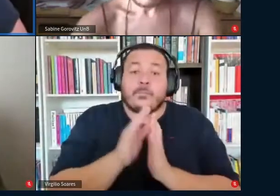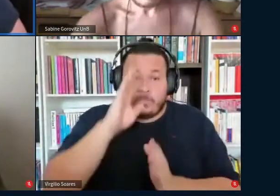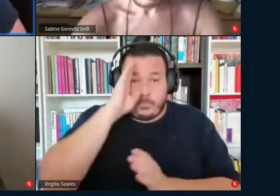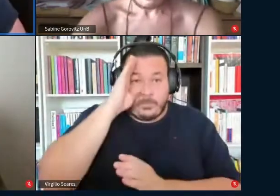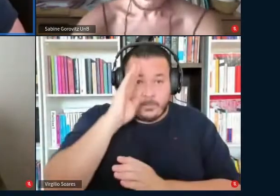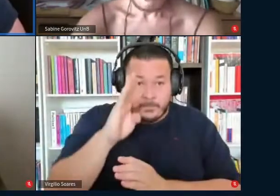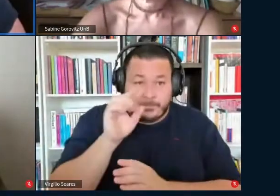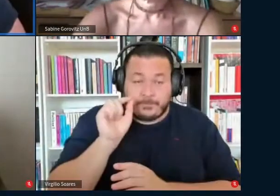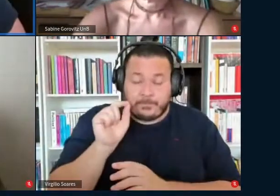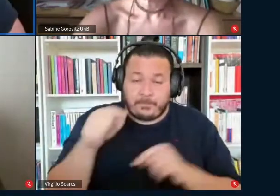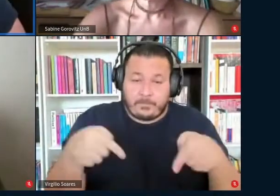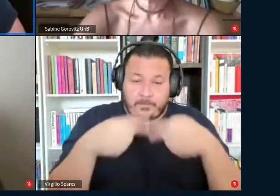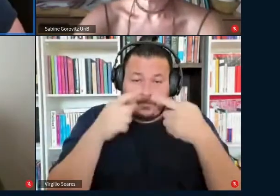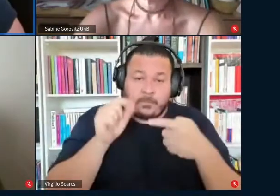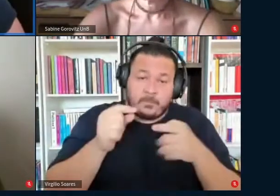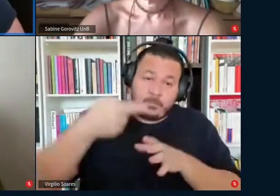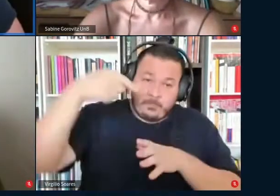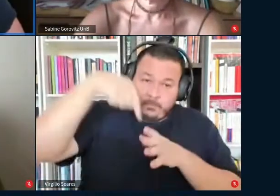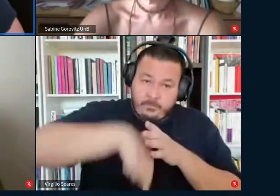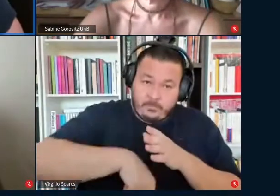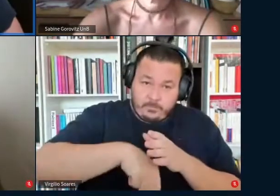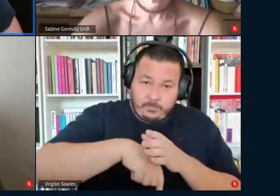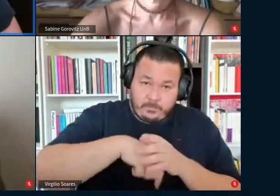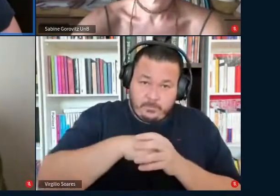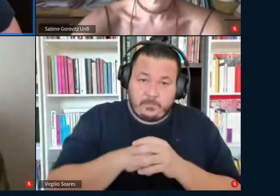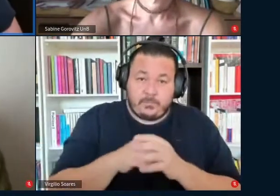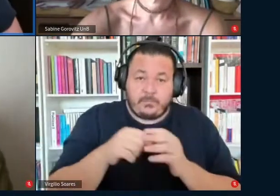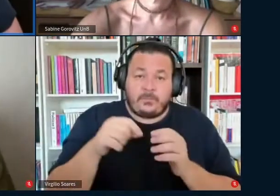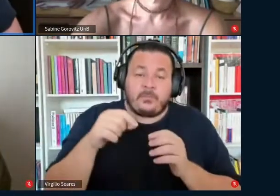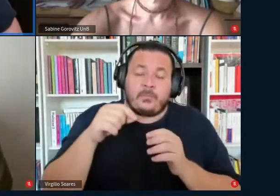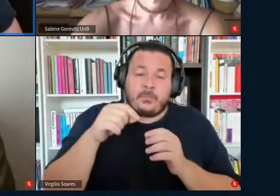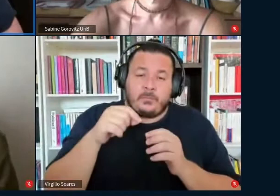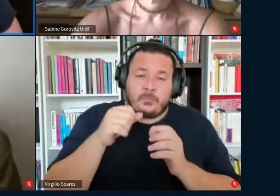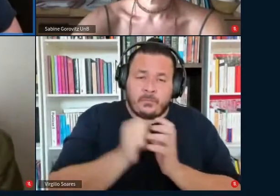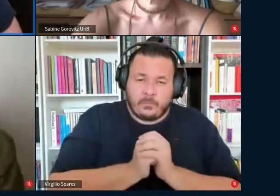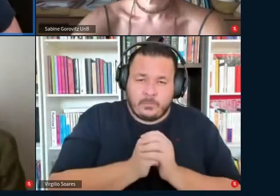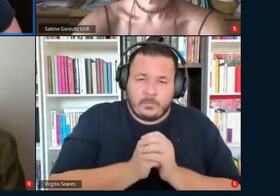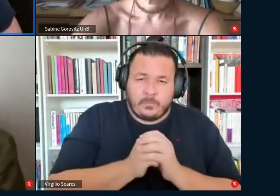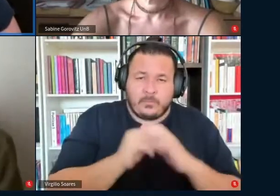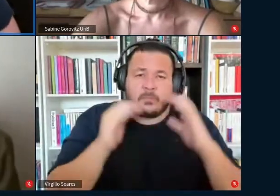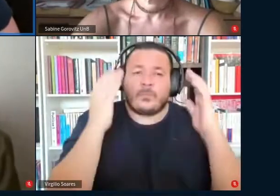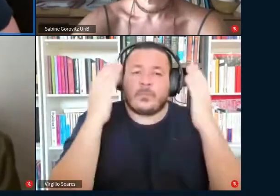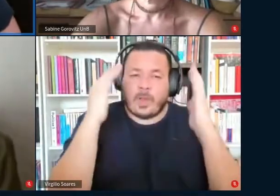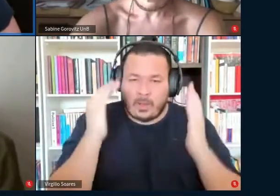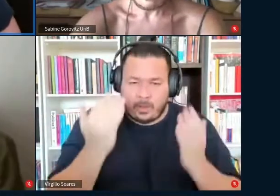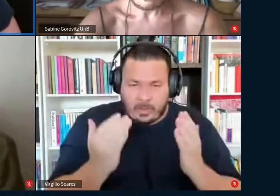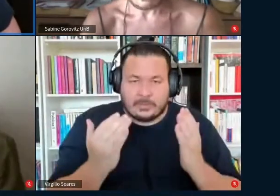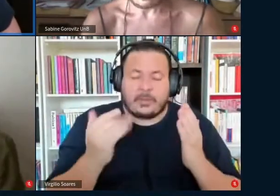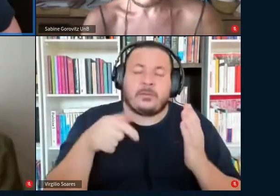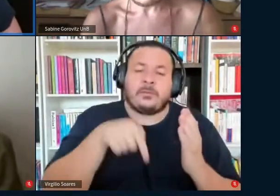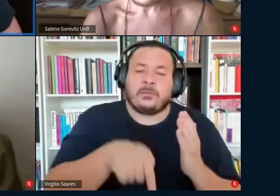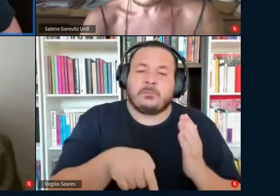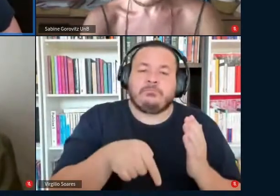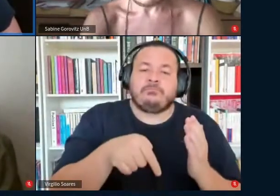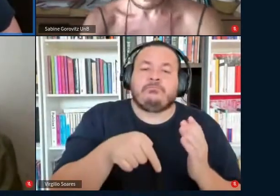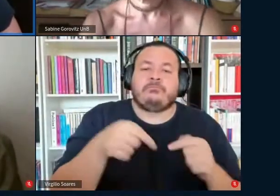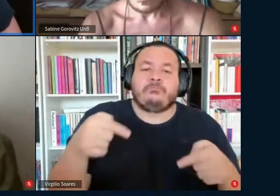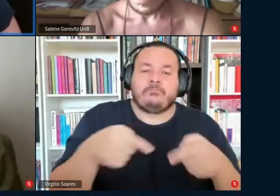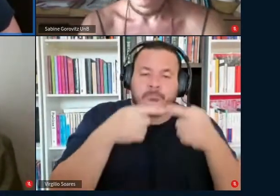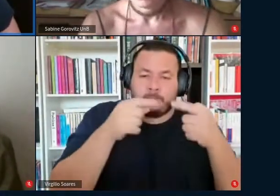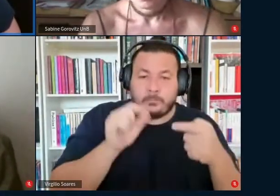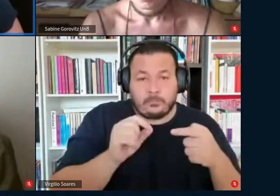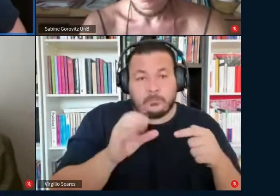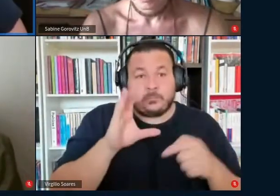principalmente nessa questão sobre o aprofundamento da análise desse ponto de vista sobre o código